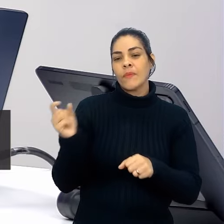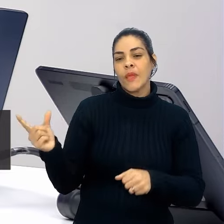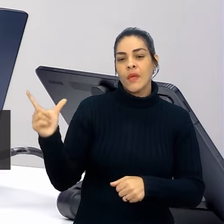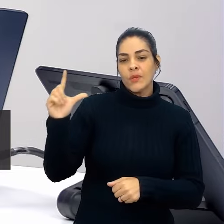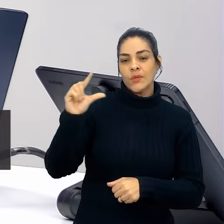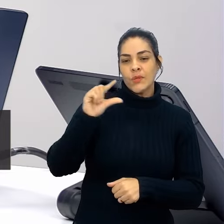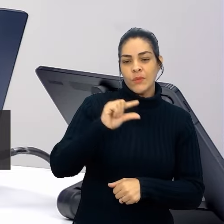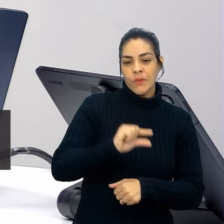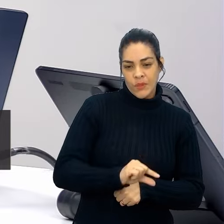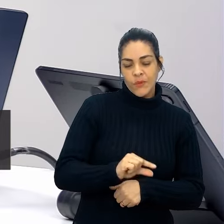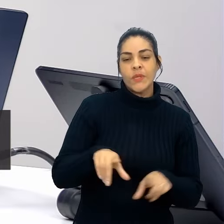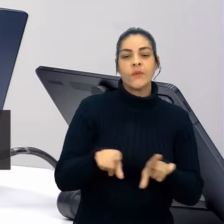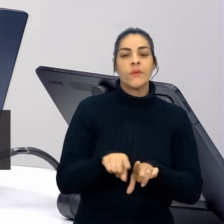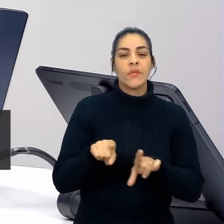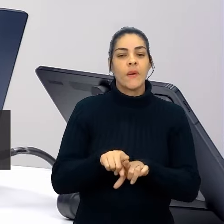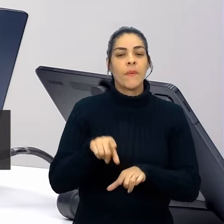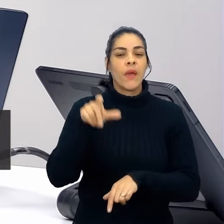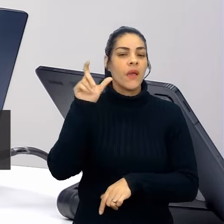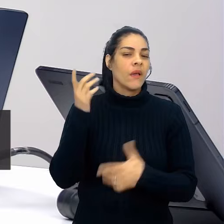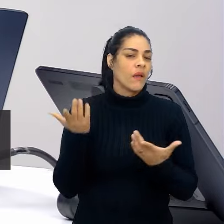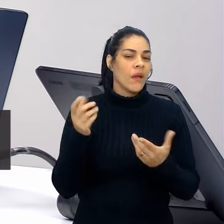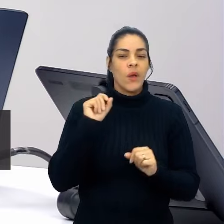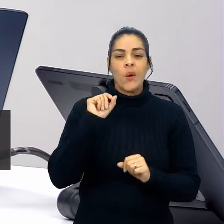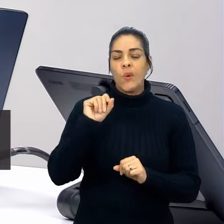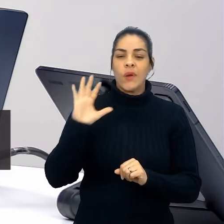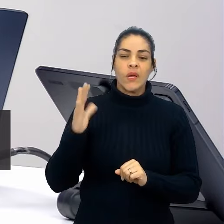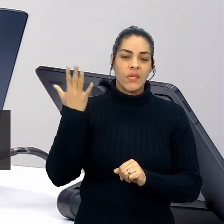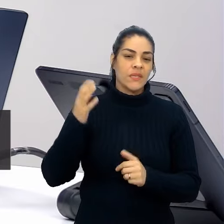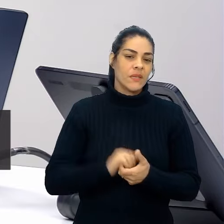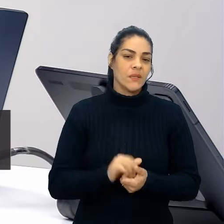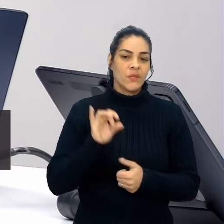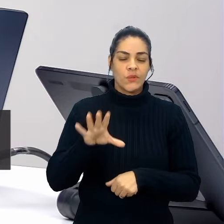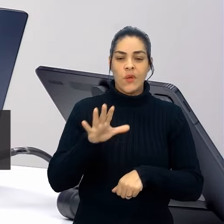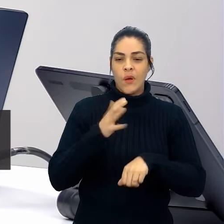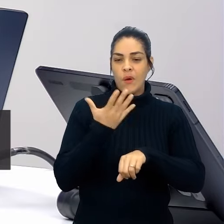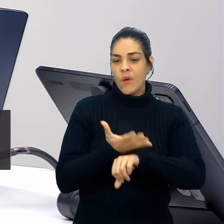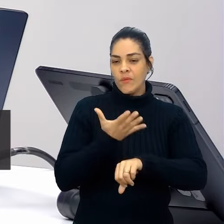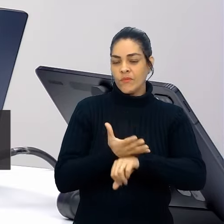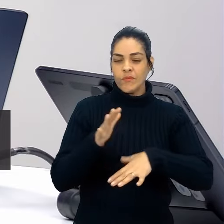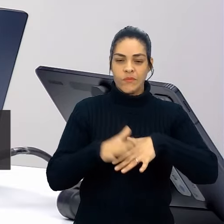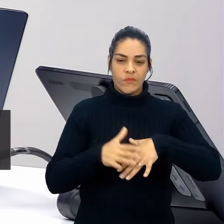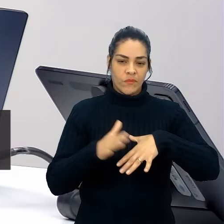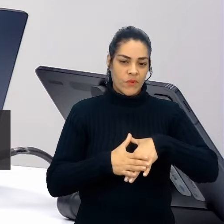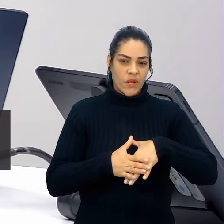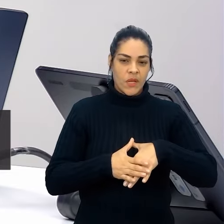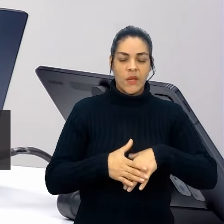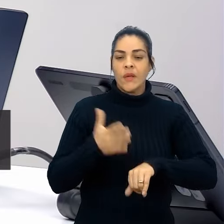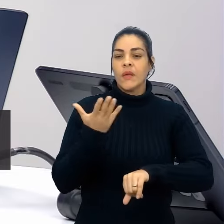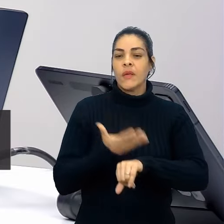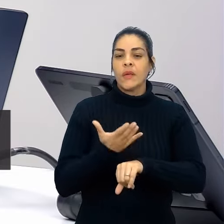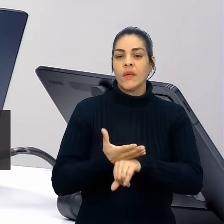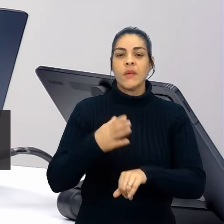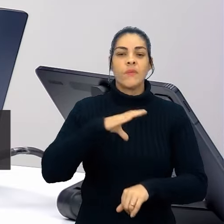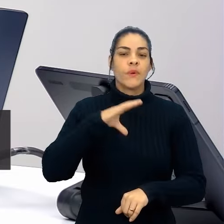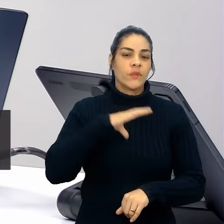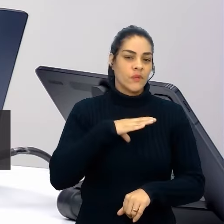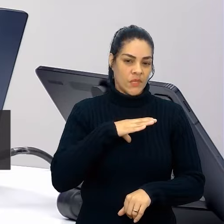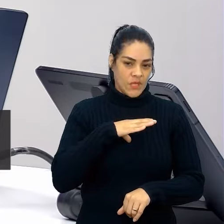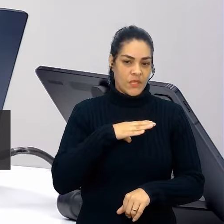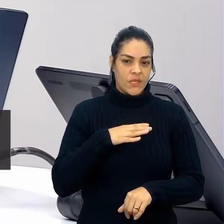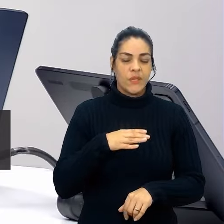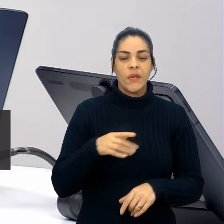acabou ficando muito pouco também, acho que às vezes só o que chamavam mais era de matemática e língua portuguesa, e muito